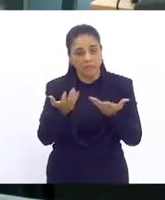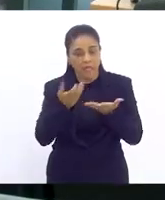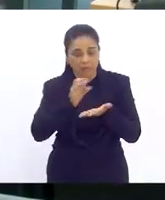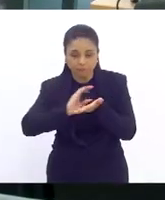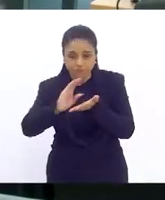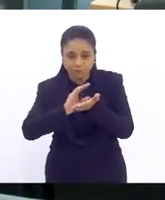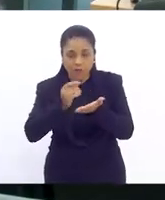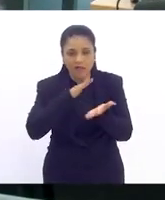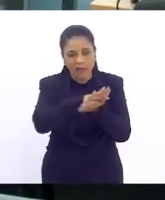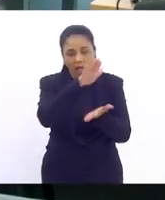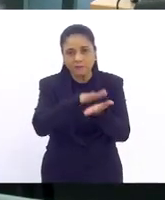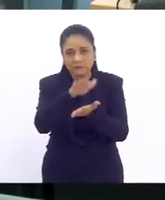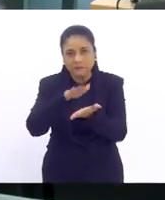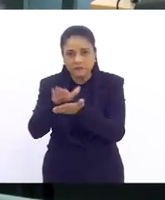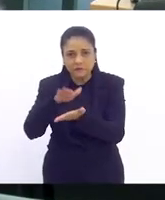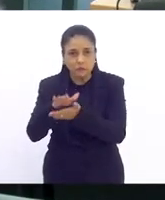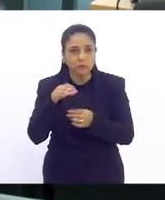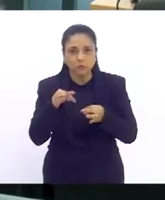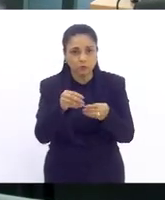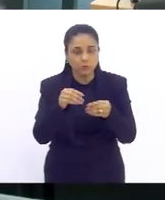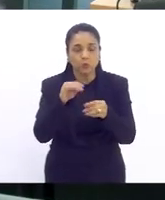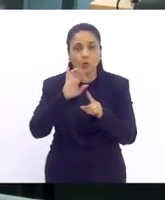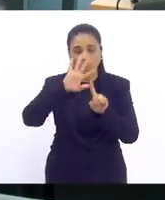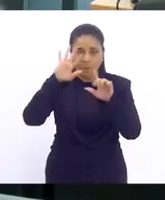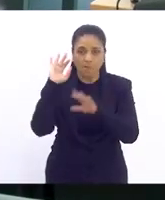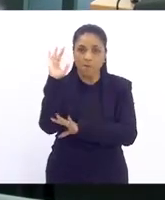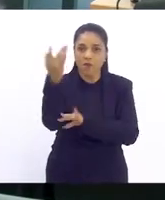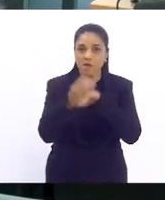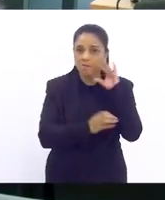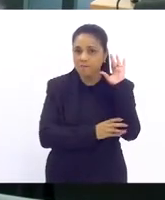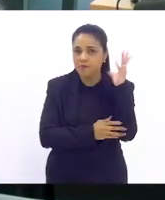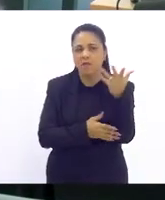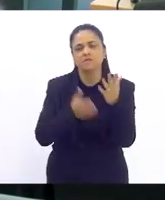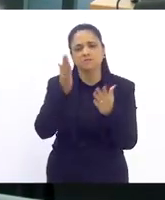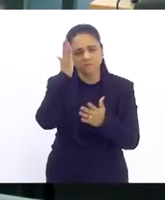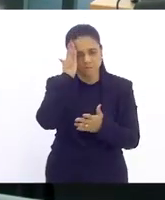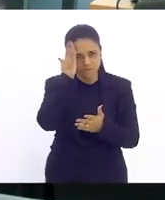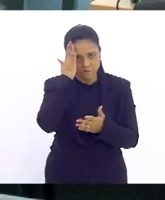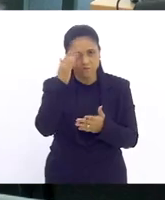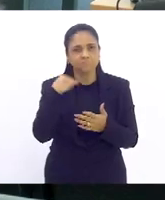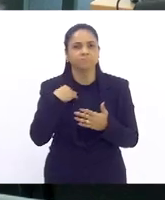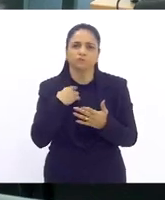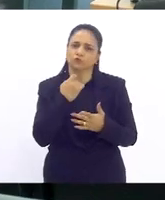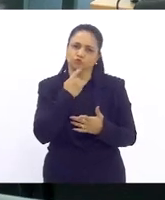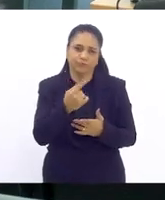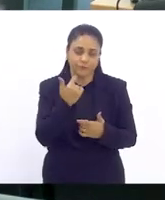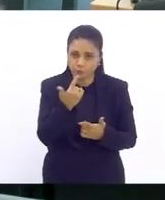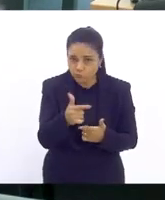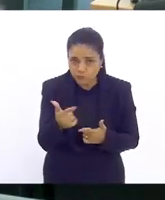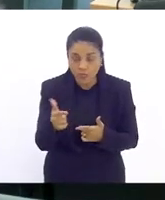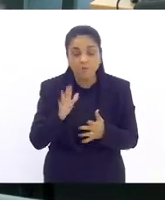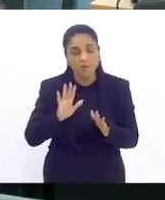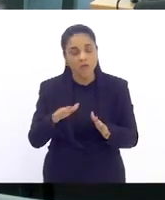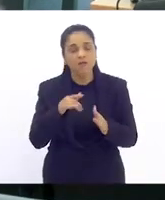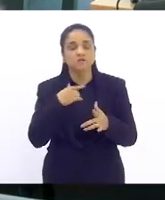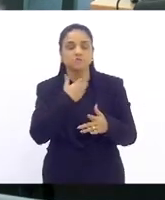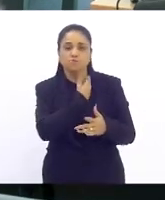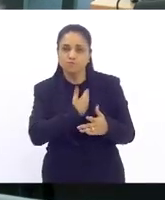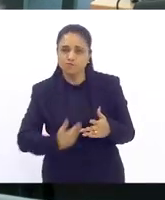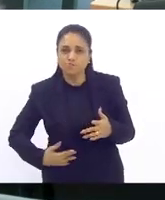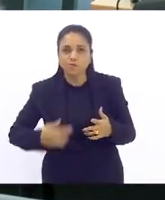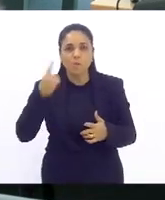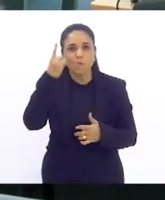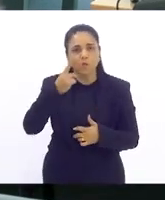só em meio ambiente Nenhum de Nós tem dúvida a respeito Agora seja por questões políticas seja